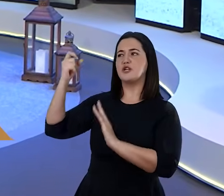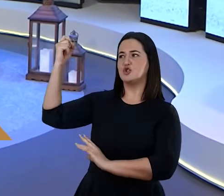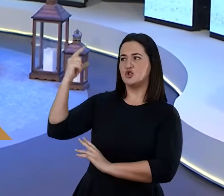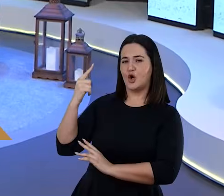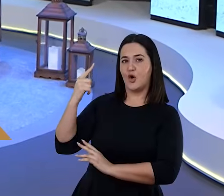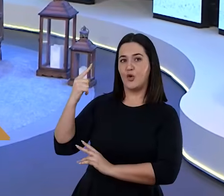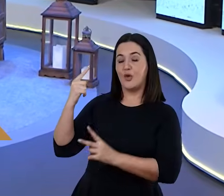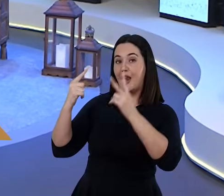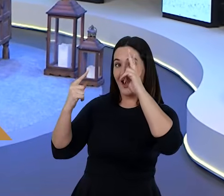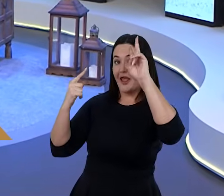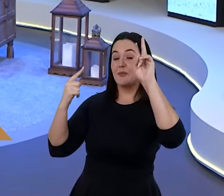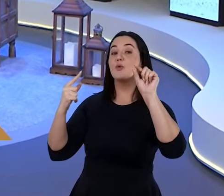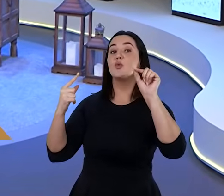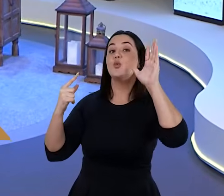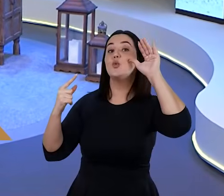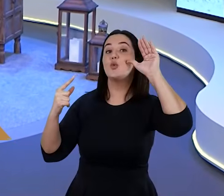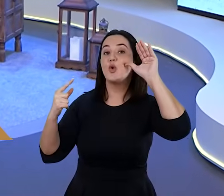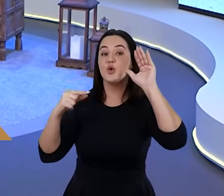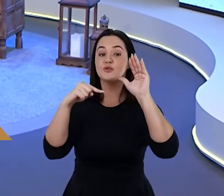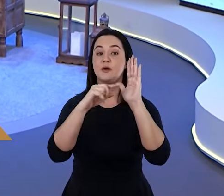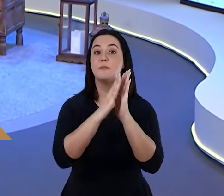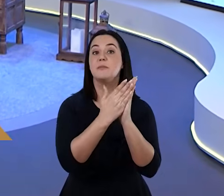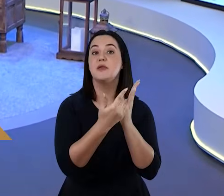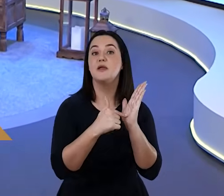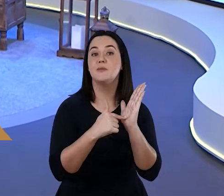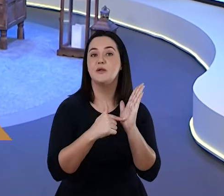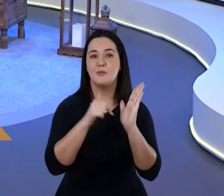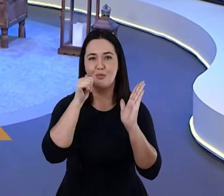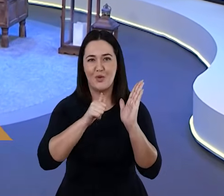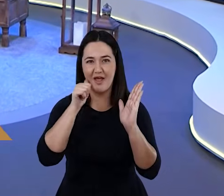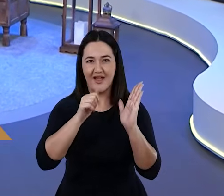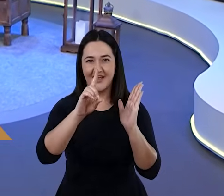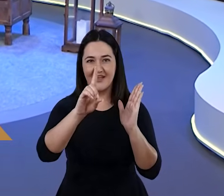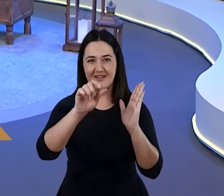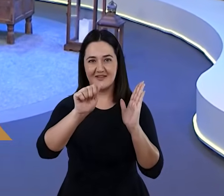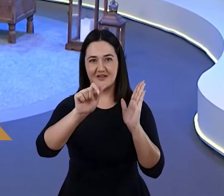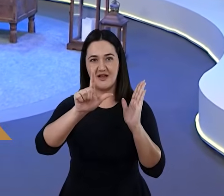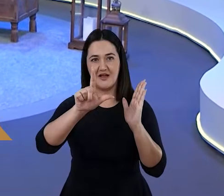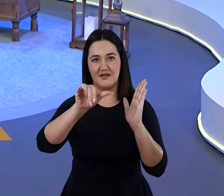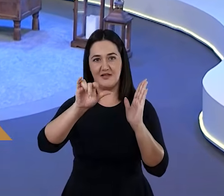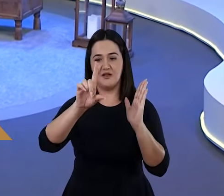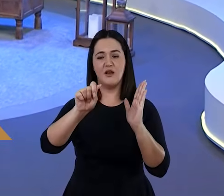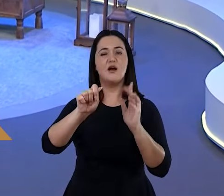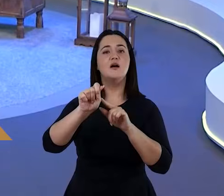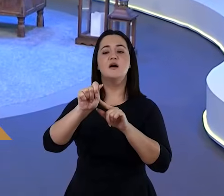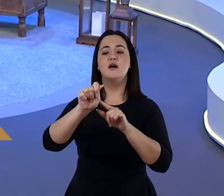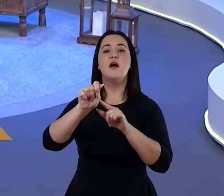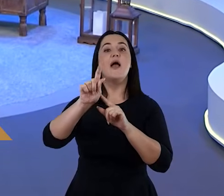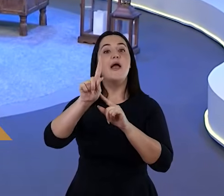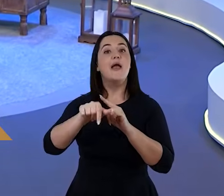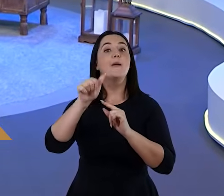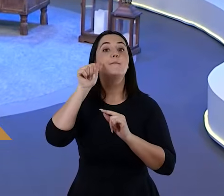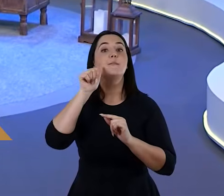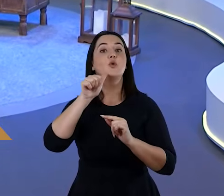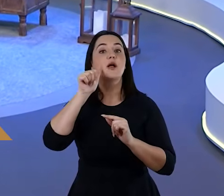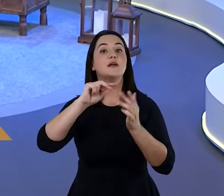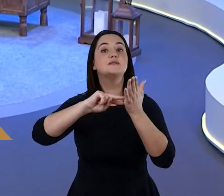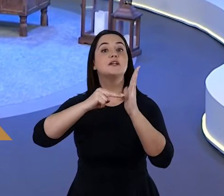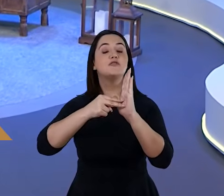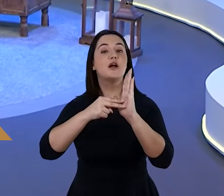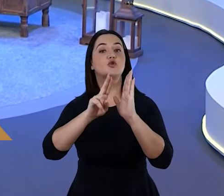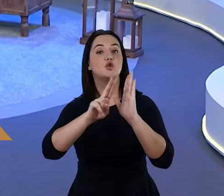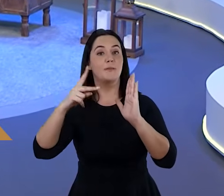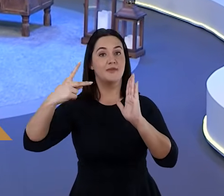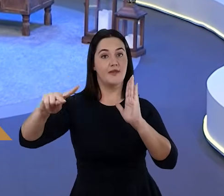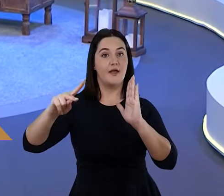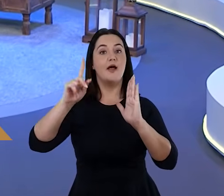pequeno sol, lembram um detalhe curioso que a Bíblia apresenta. É que Dalila seria algo como uma criatura